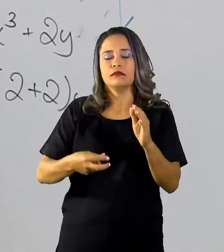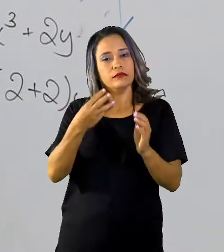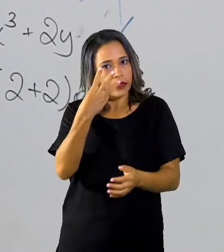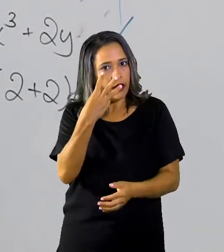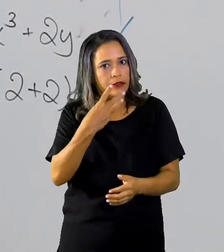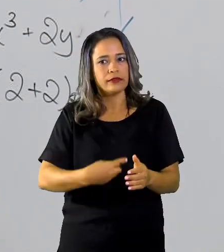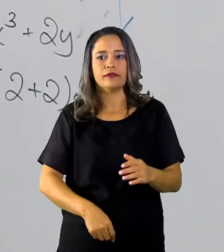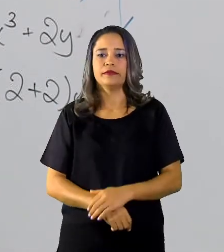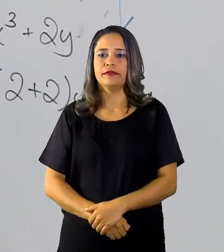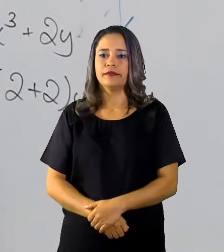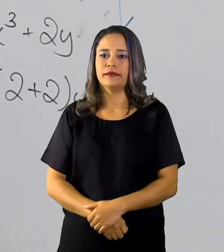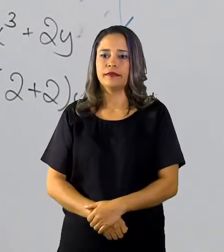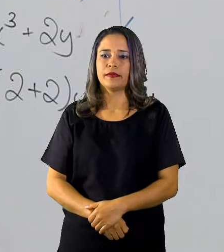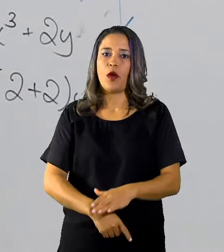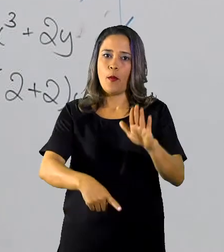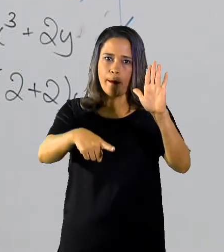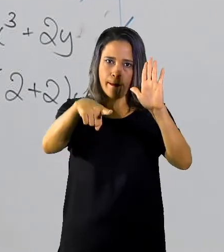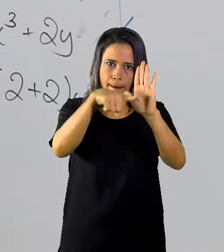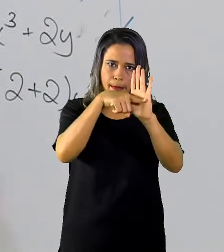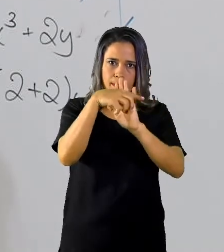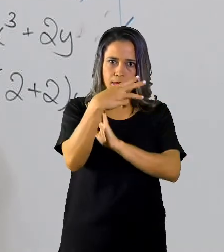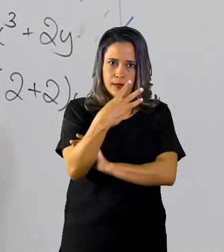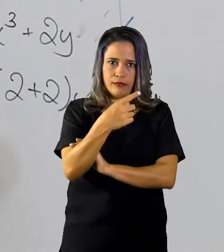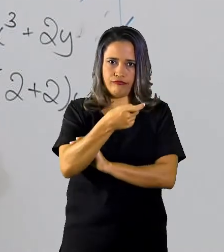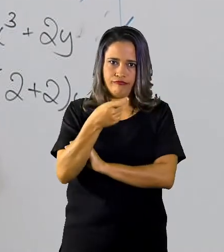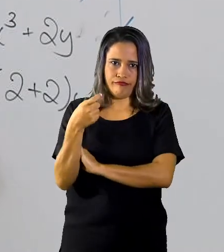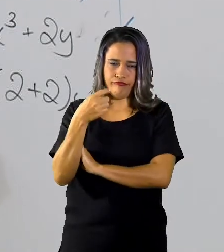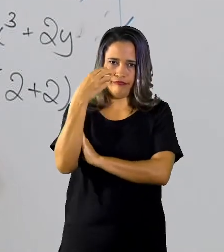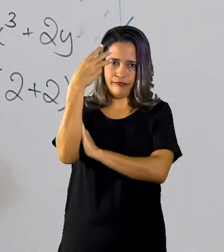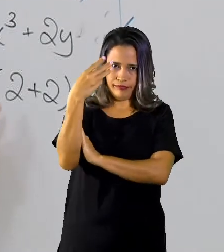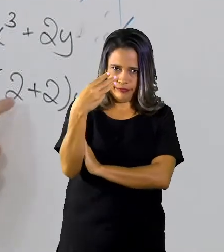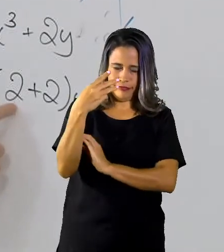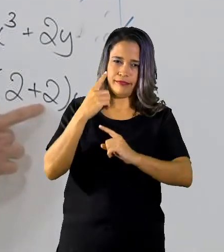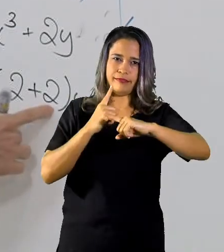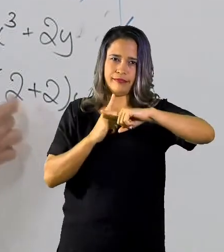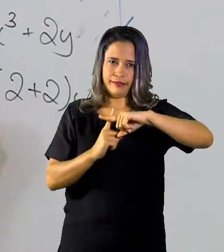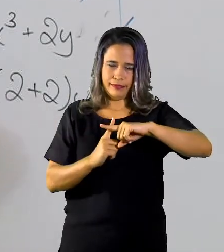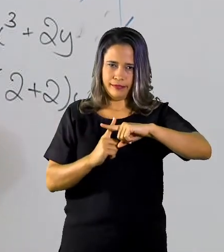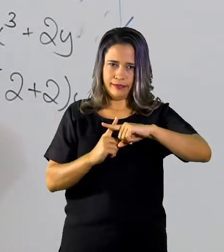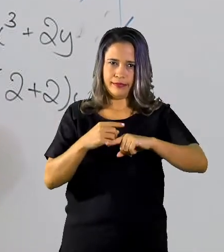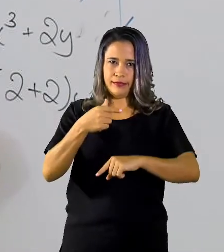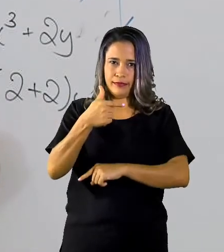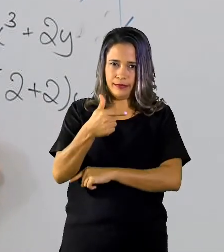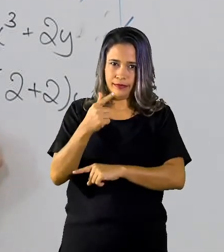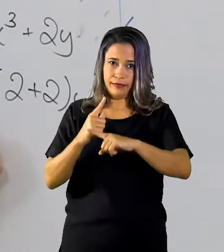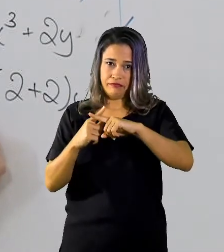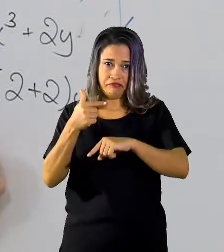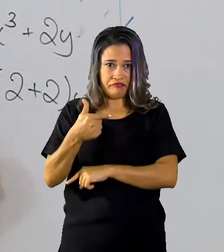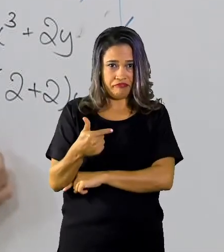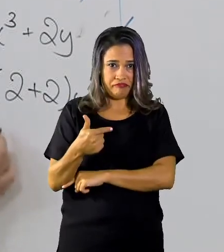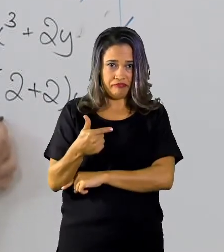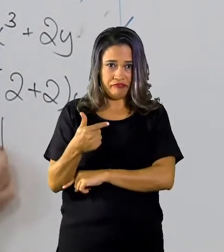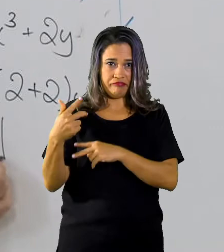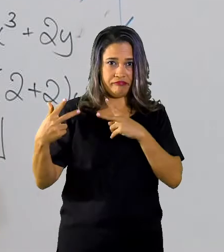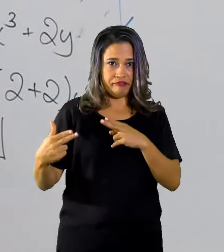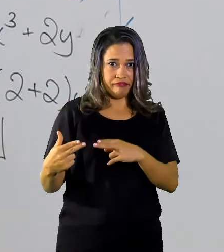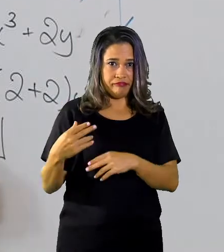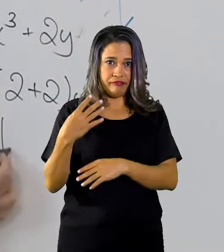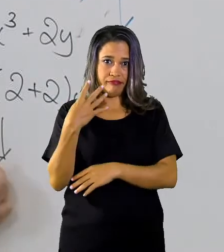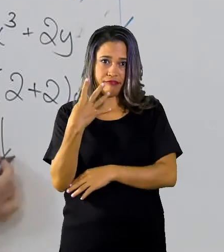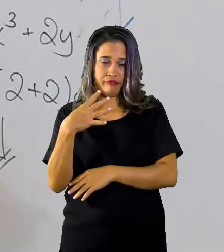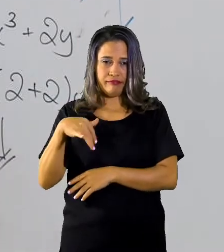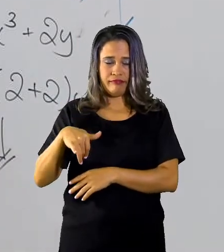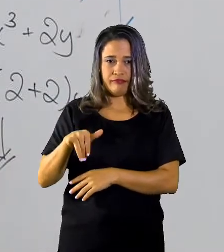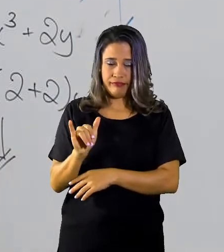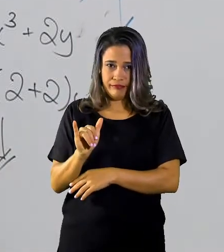3x elevado ao cubo mais 2 mais 2, 4y.